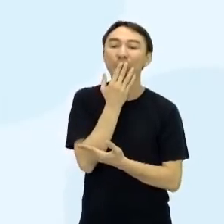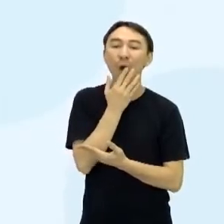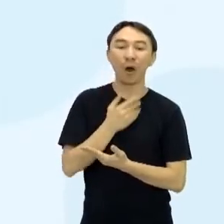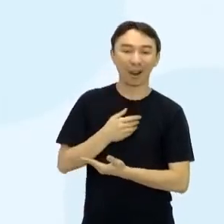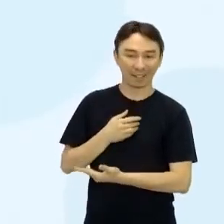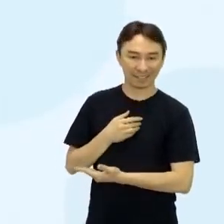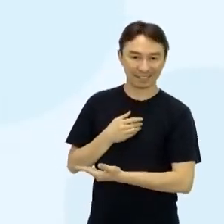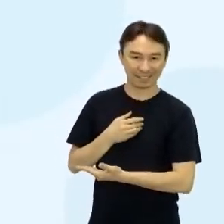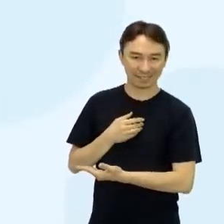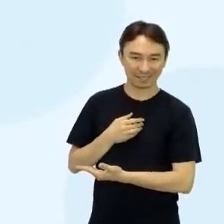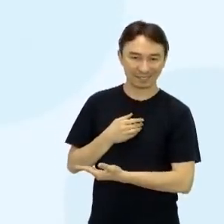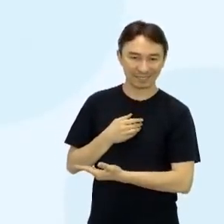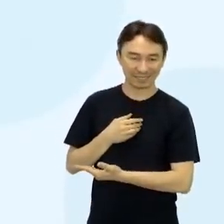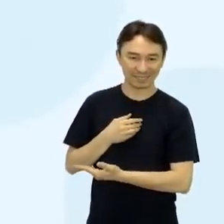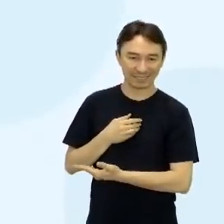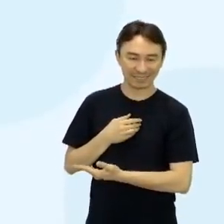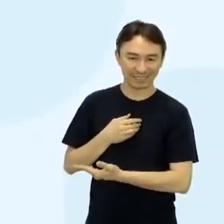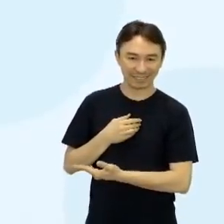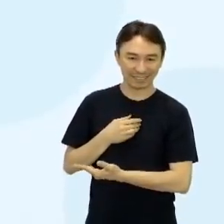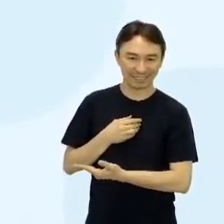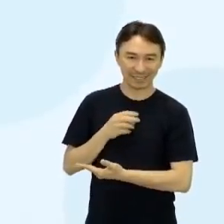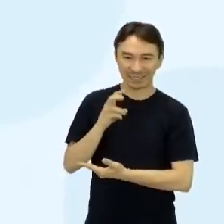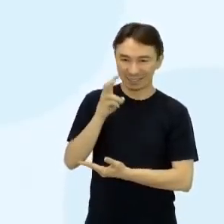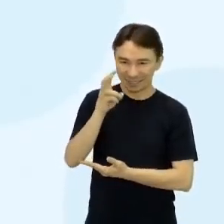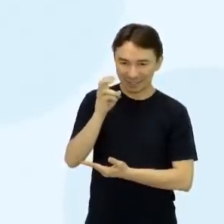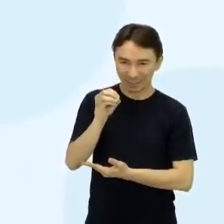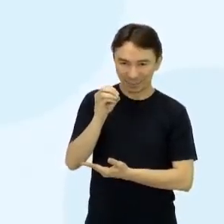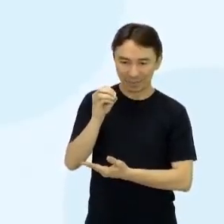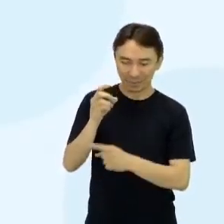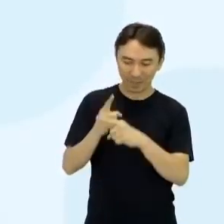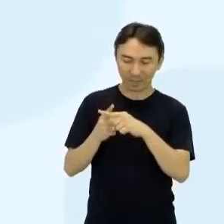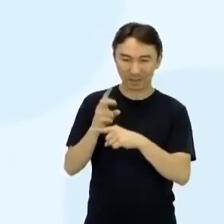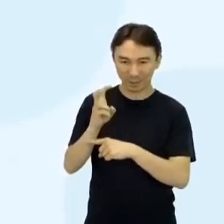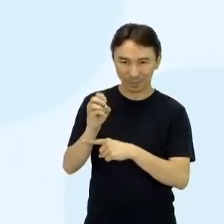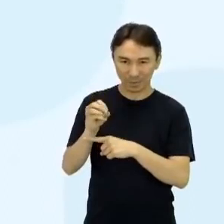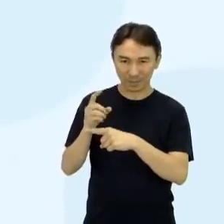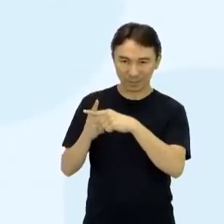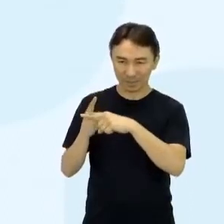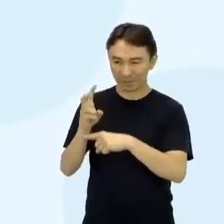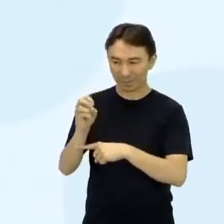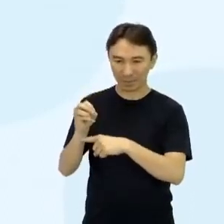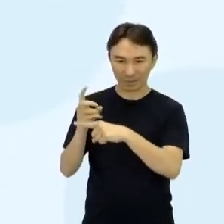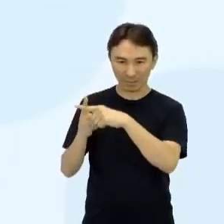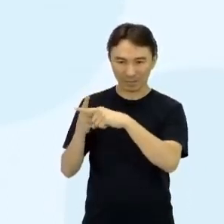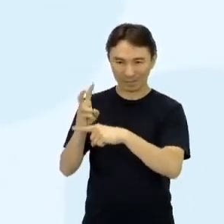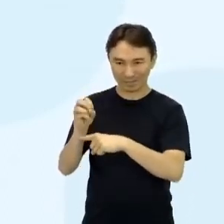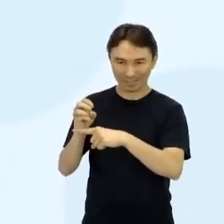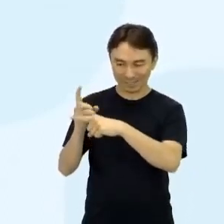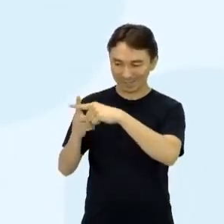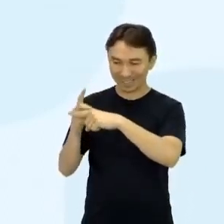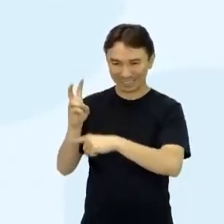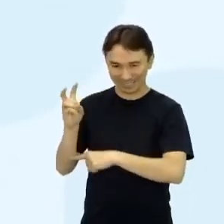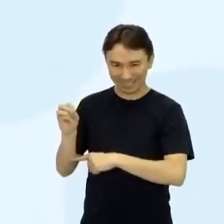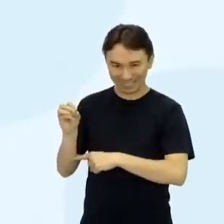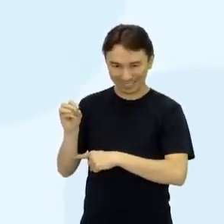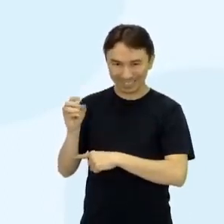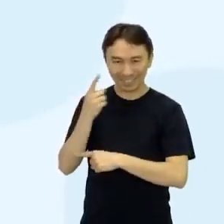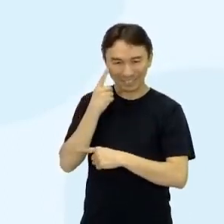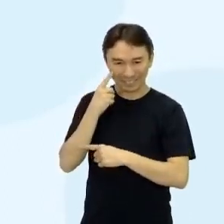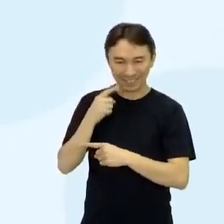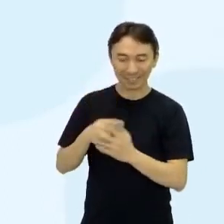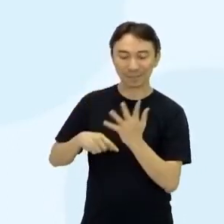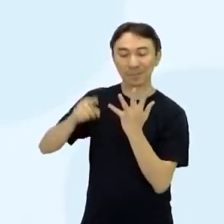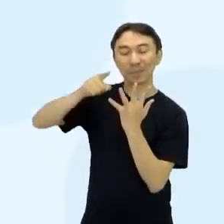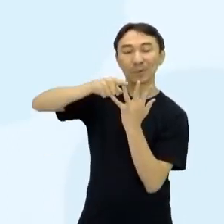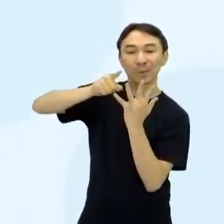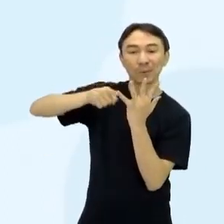olhadinha. Dá uma olhadinha onde está escrito 50 mais 50 mais 50 mais 50 mais 50. Perceba que os 2 últimos